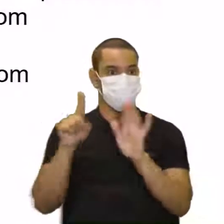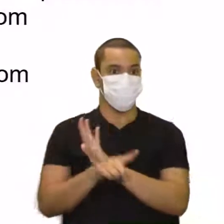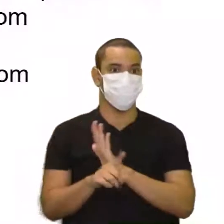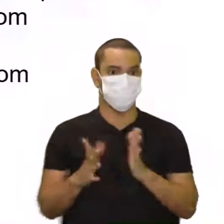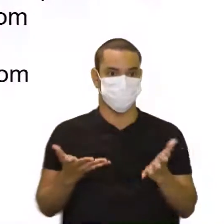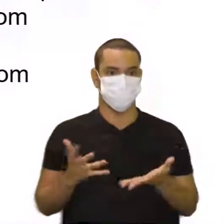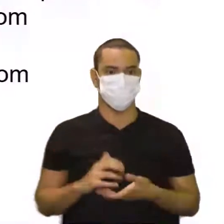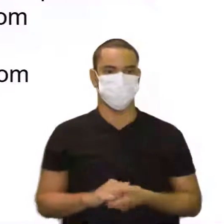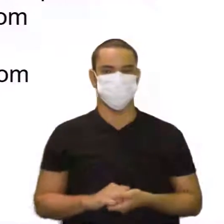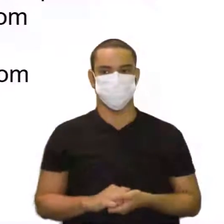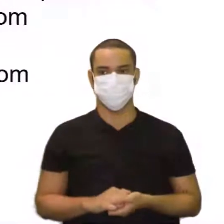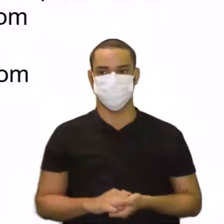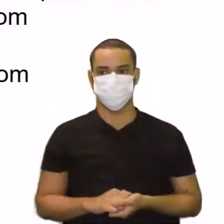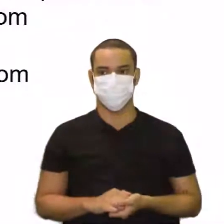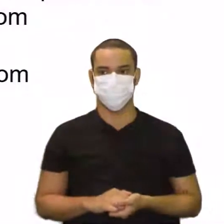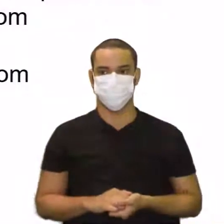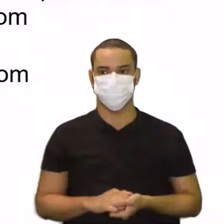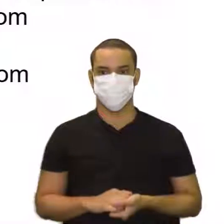olha aí, ó.